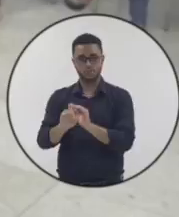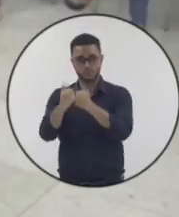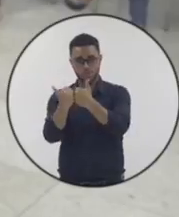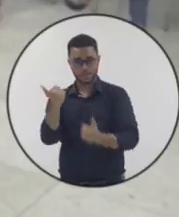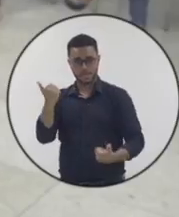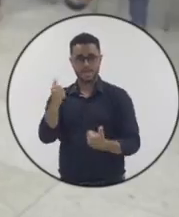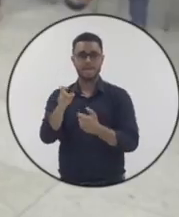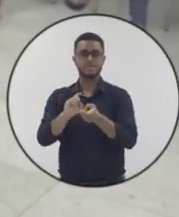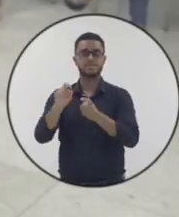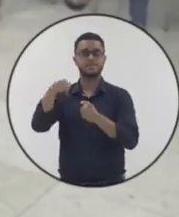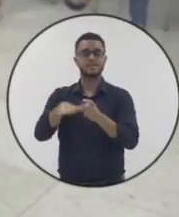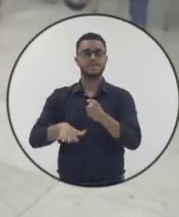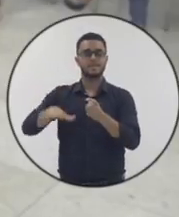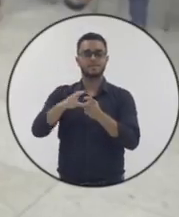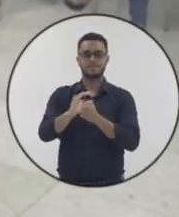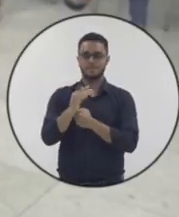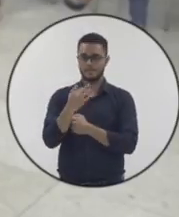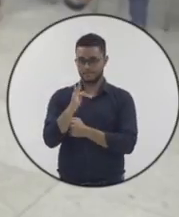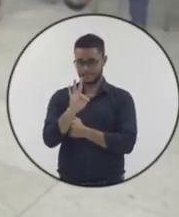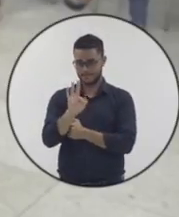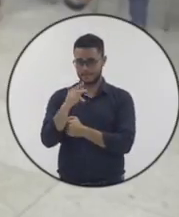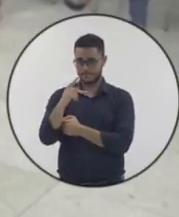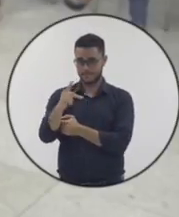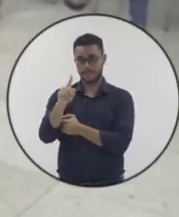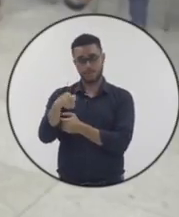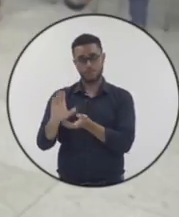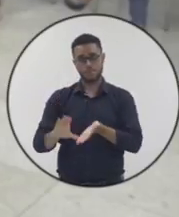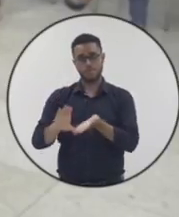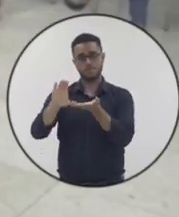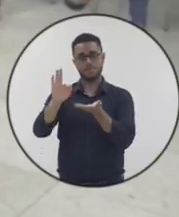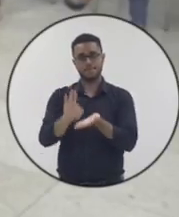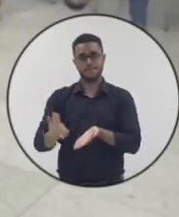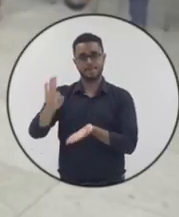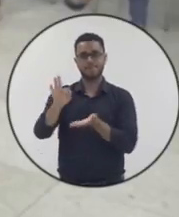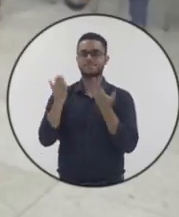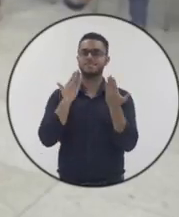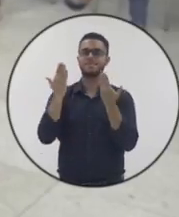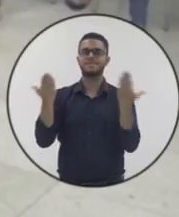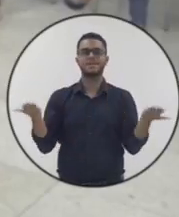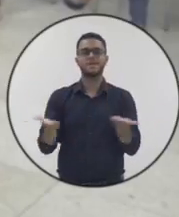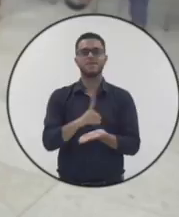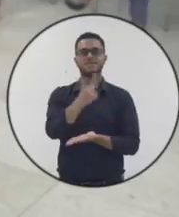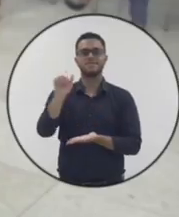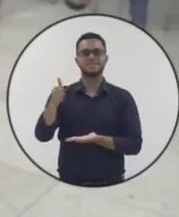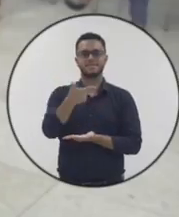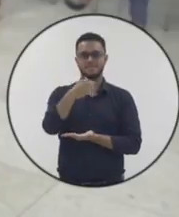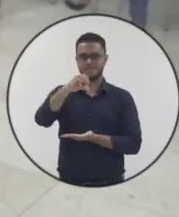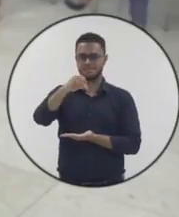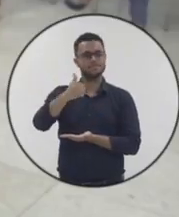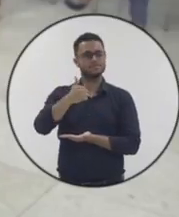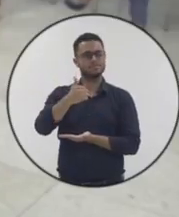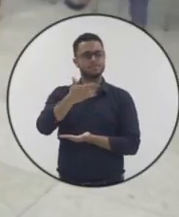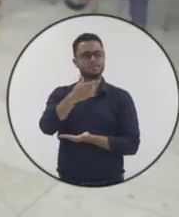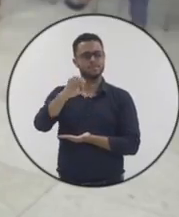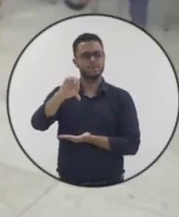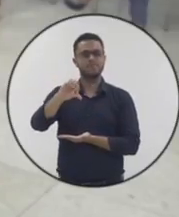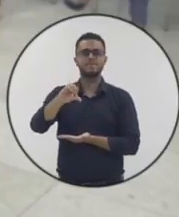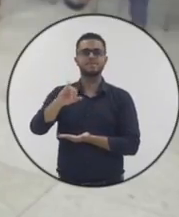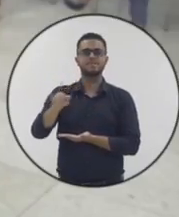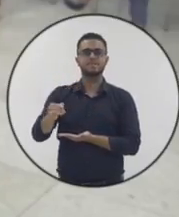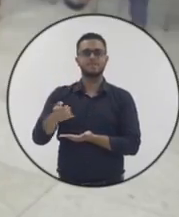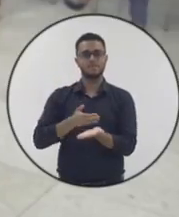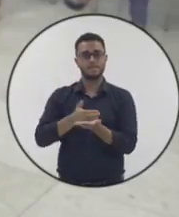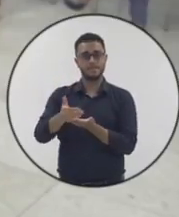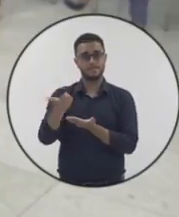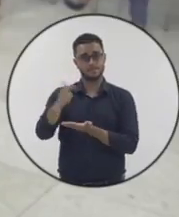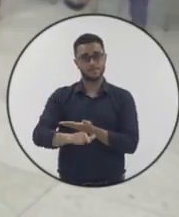Conselho Federal de Psicologia e estamos no dia de hoje, dia 29 de janeiro, iniciando mais um diálogo digital aqui no Conselho